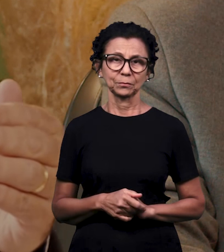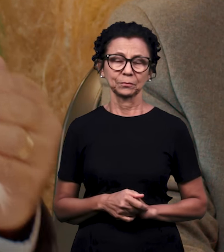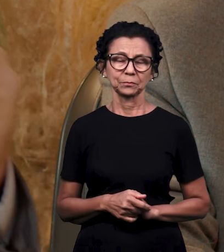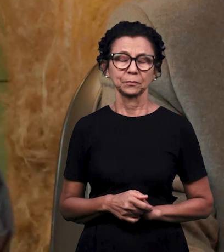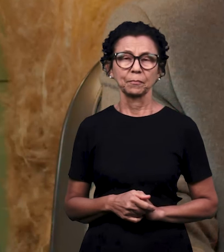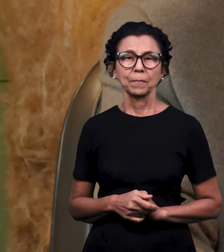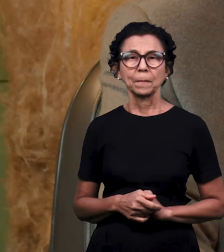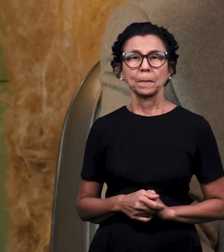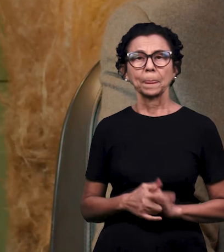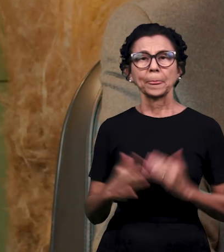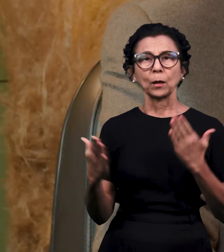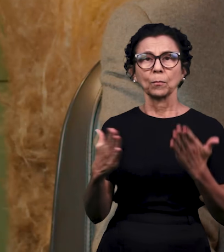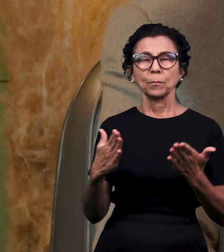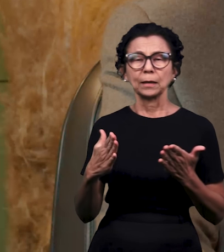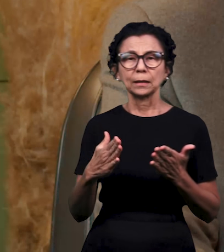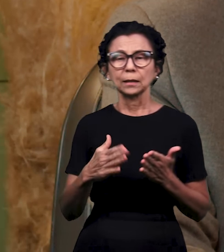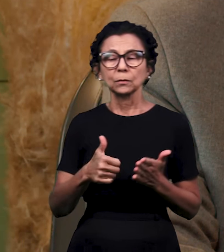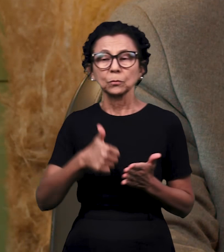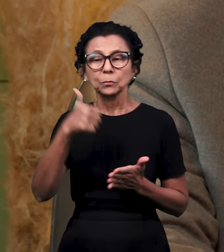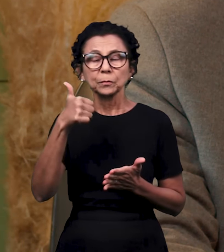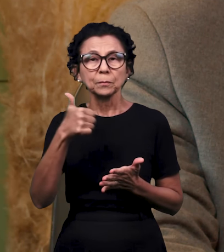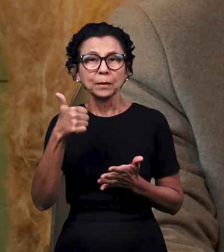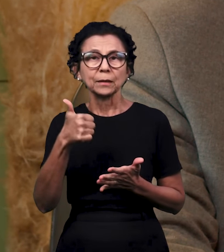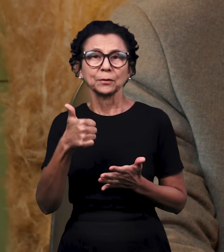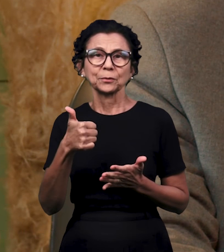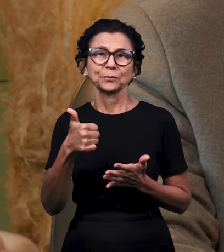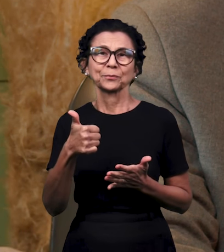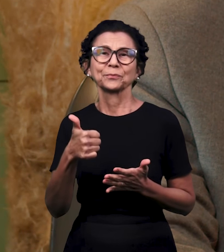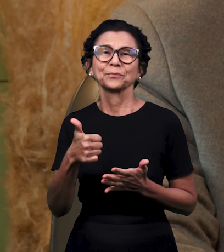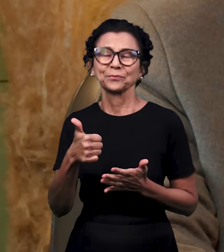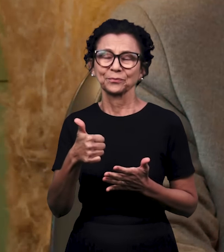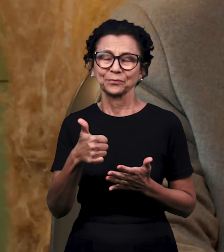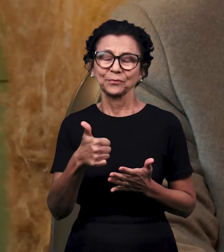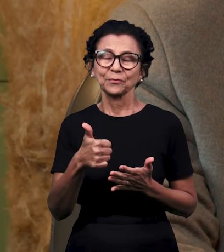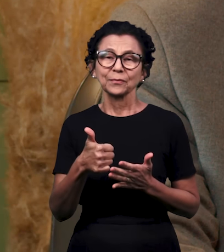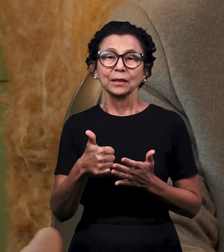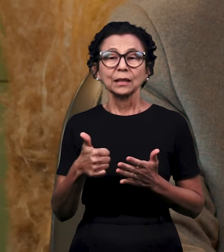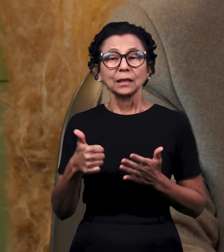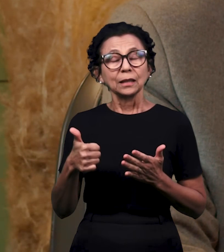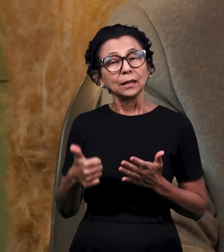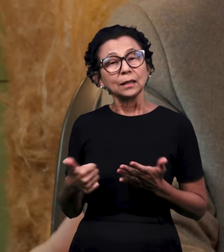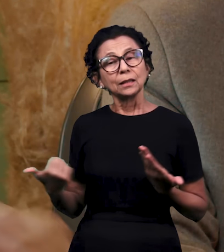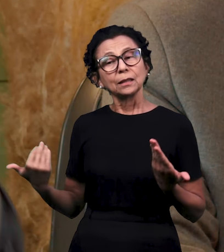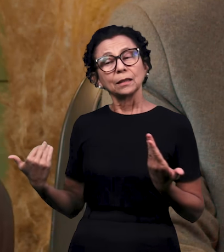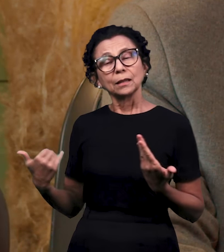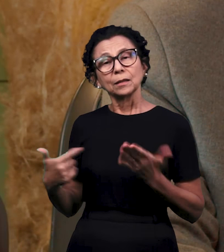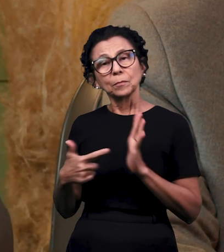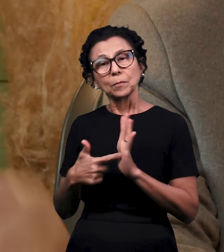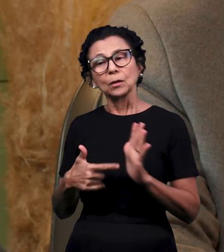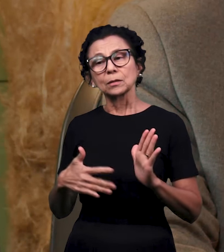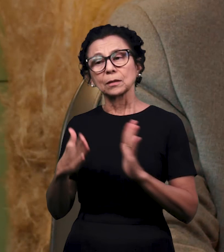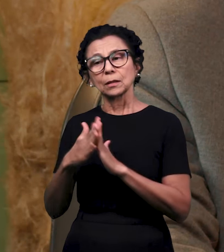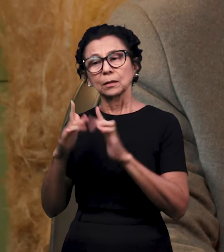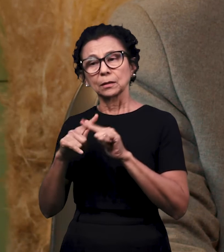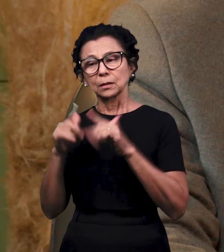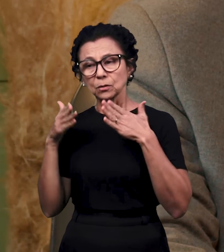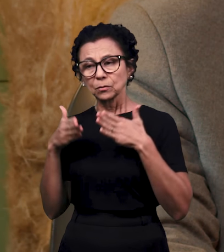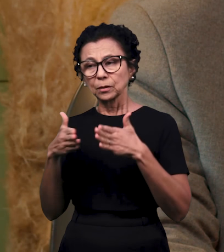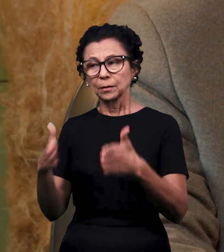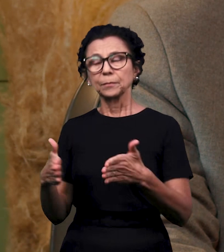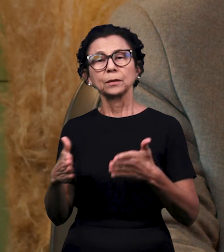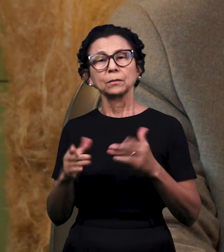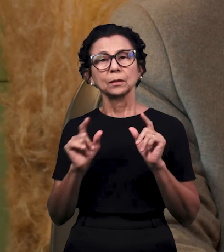sendo o primeiro que ressuscitou, ele mostra um caminho para a igreja, né, o caminho da